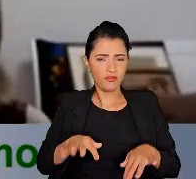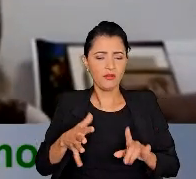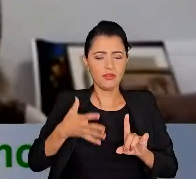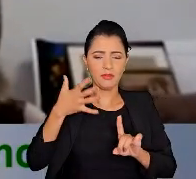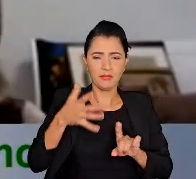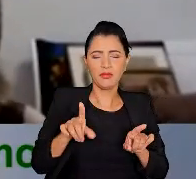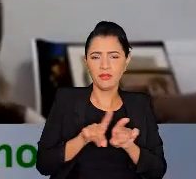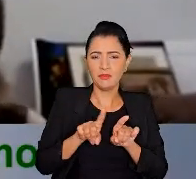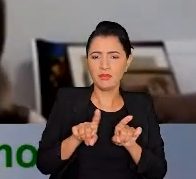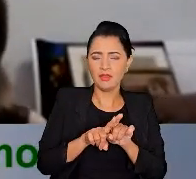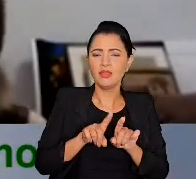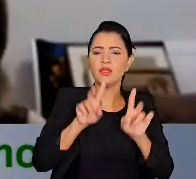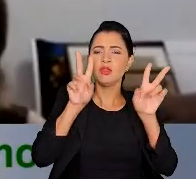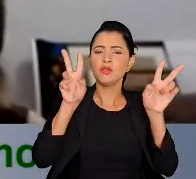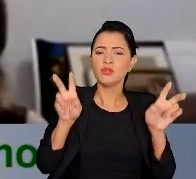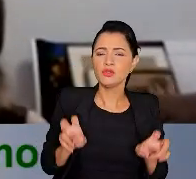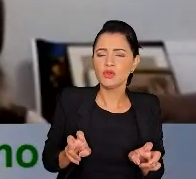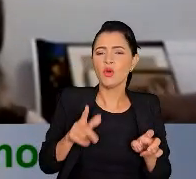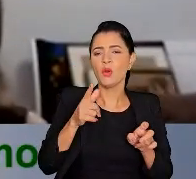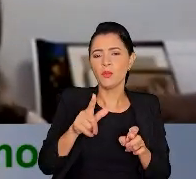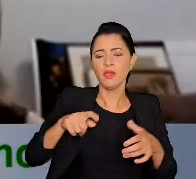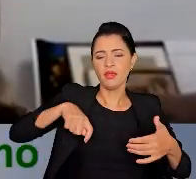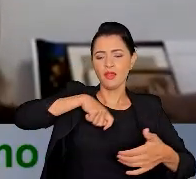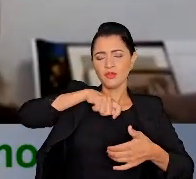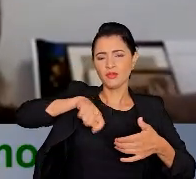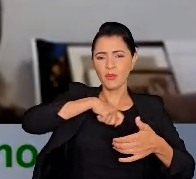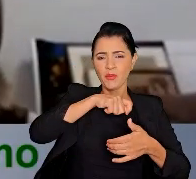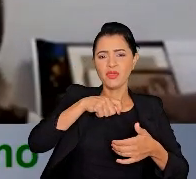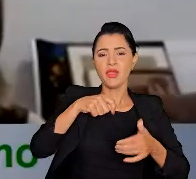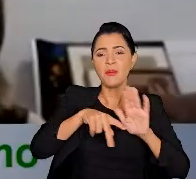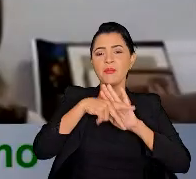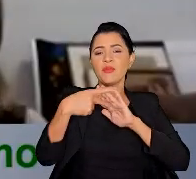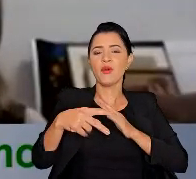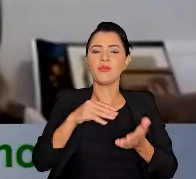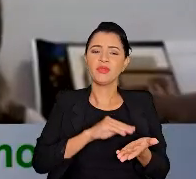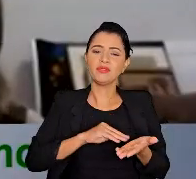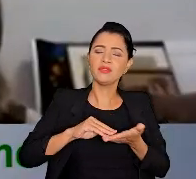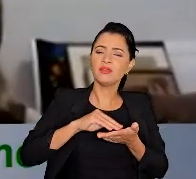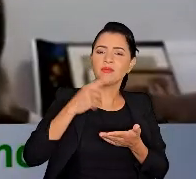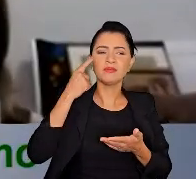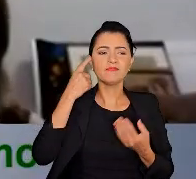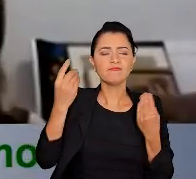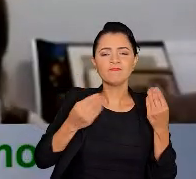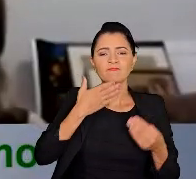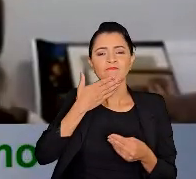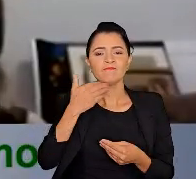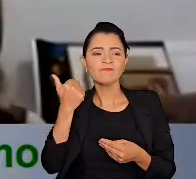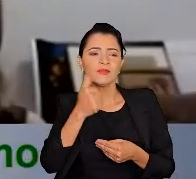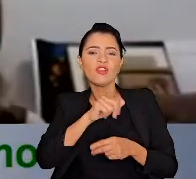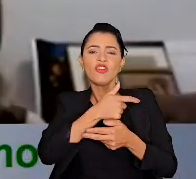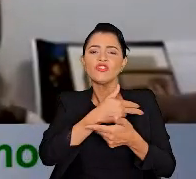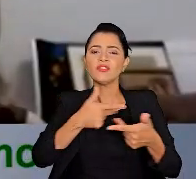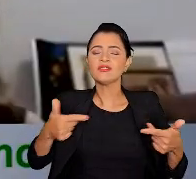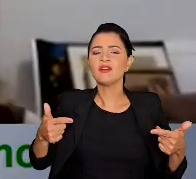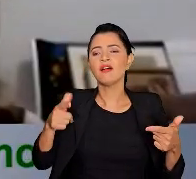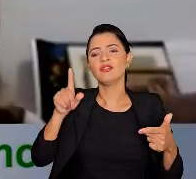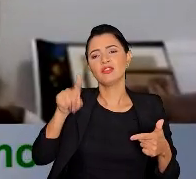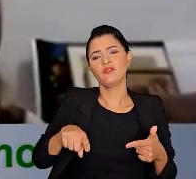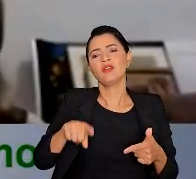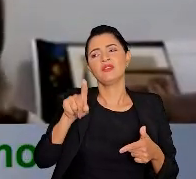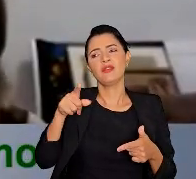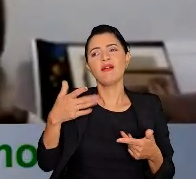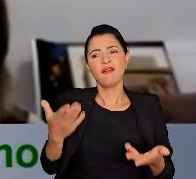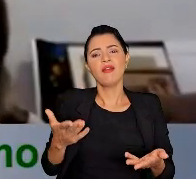palestra, sobre a gastronomia cigana, né? E aí eu pensei, gente, o que tem melhor do que a diversidade? Talvez é isso que as